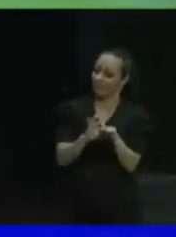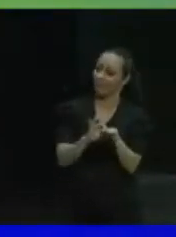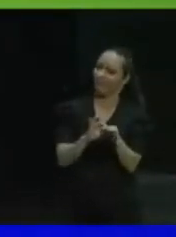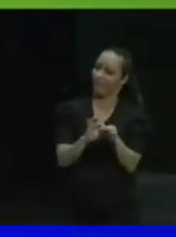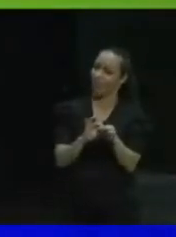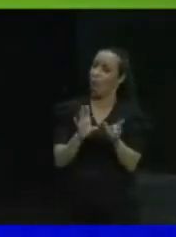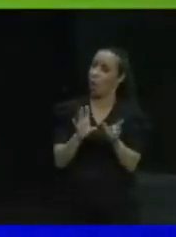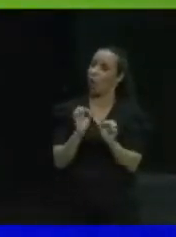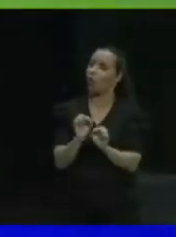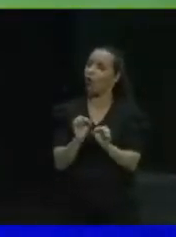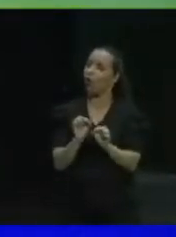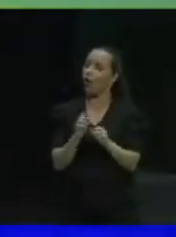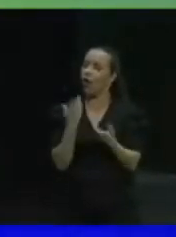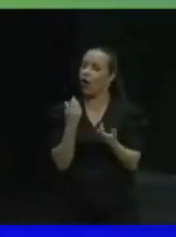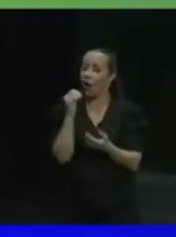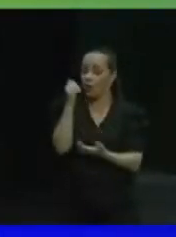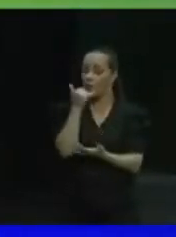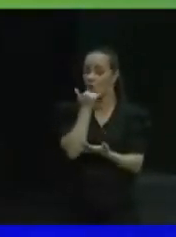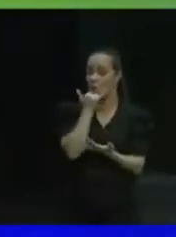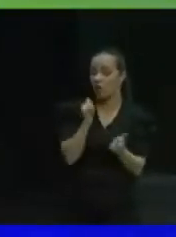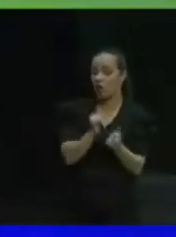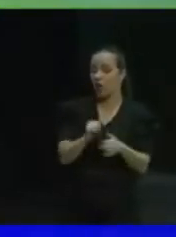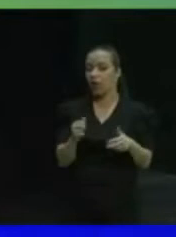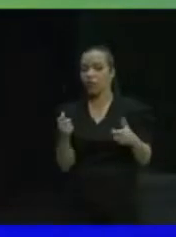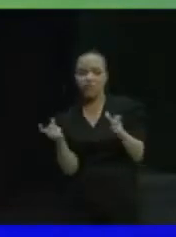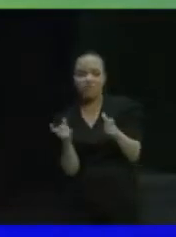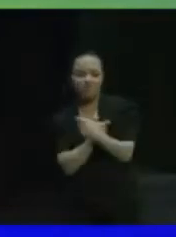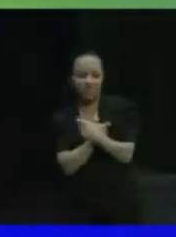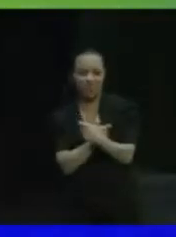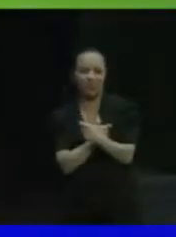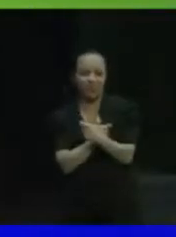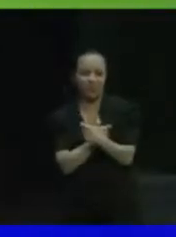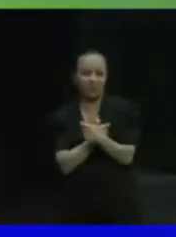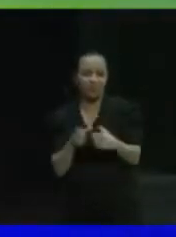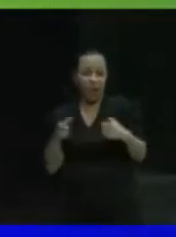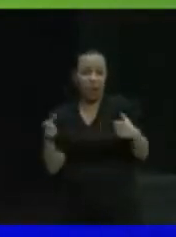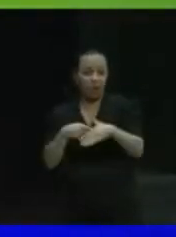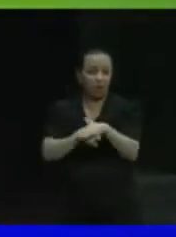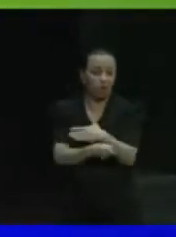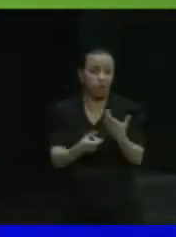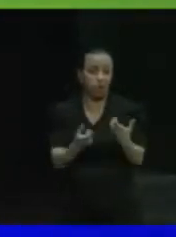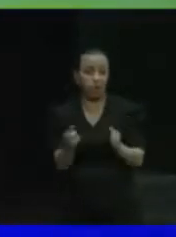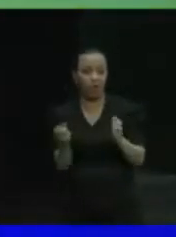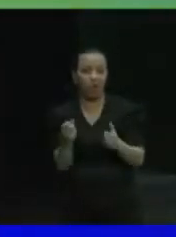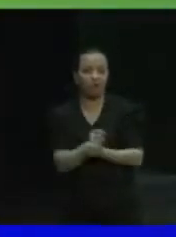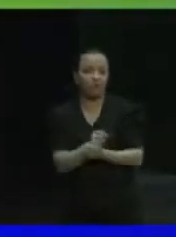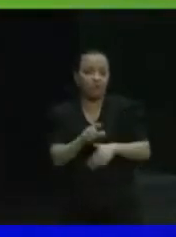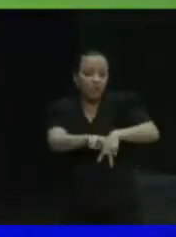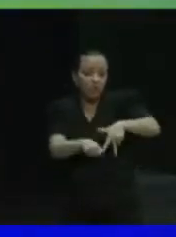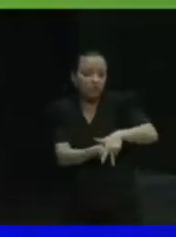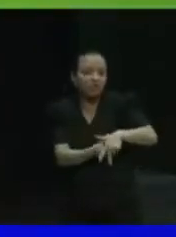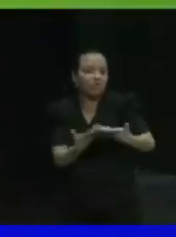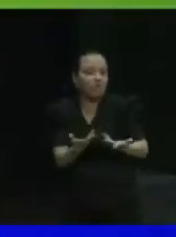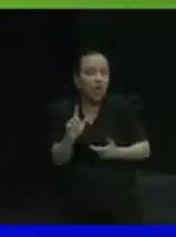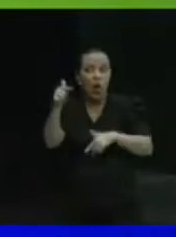de dívidas, furo no teto de gastos e o aumento de recursos para outras coisas que não são